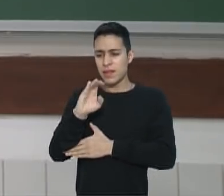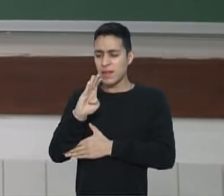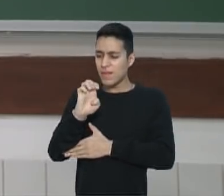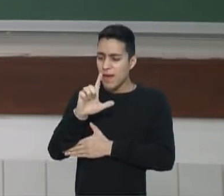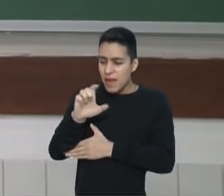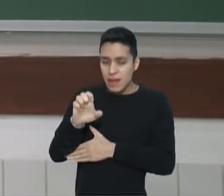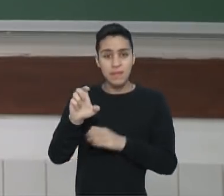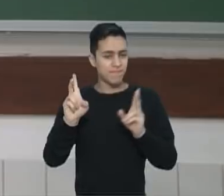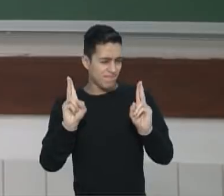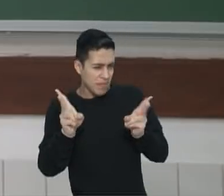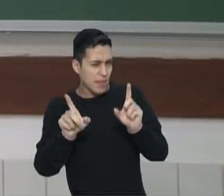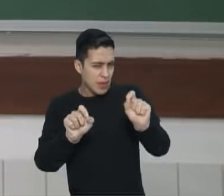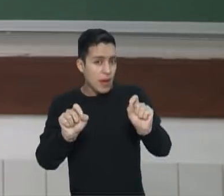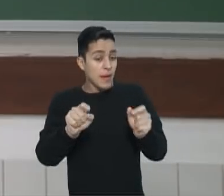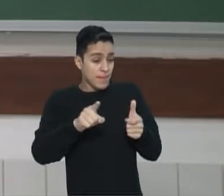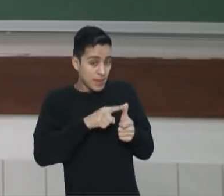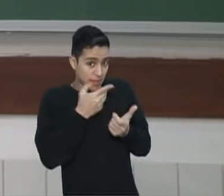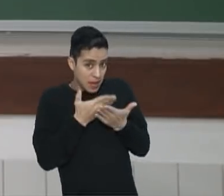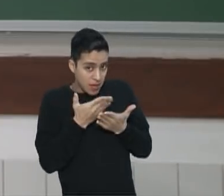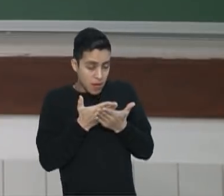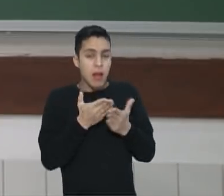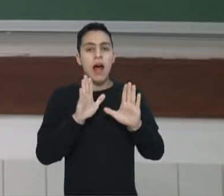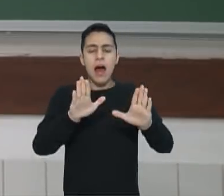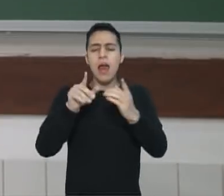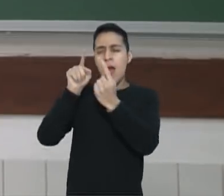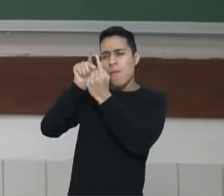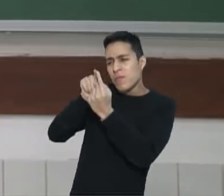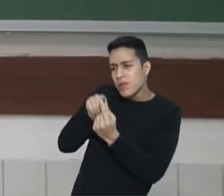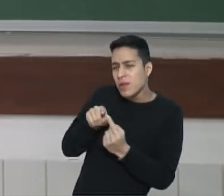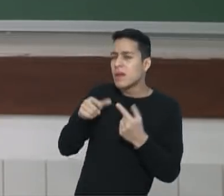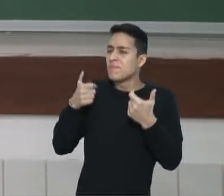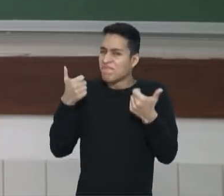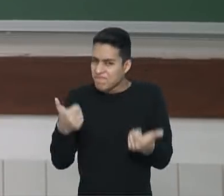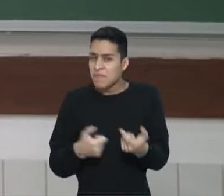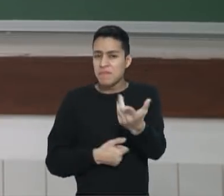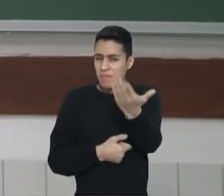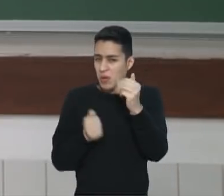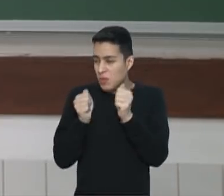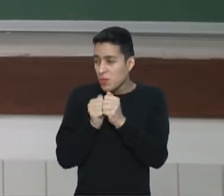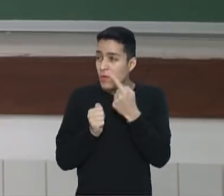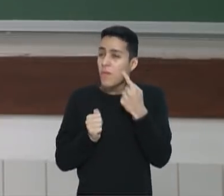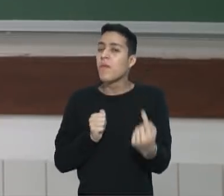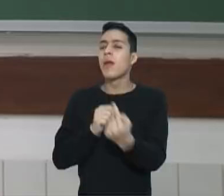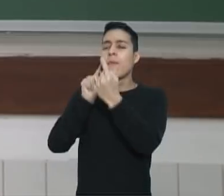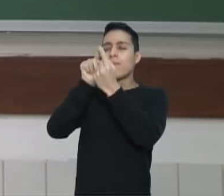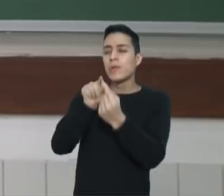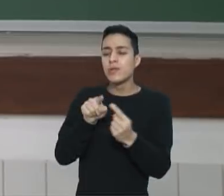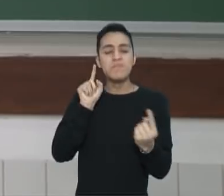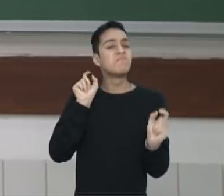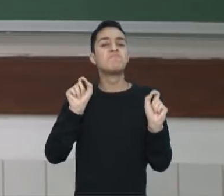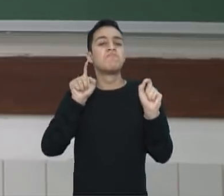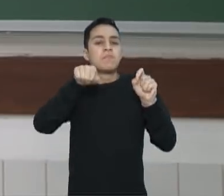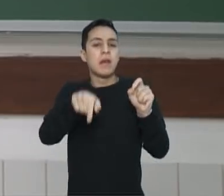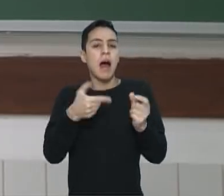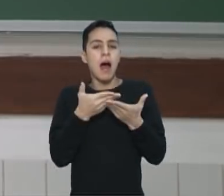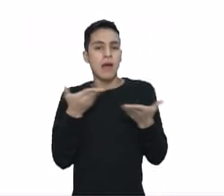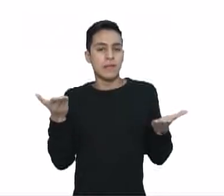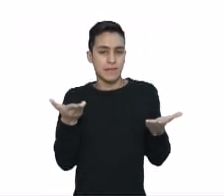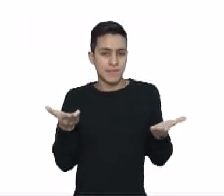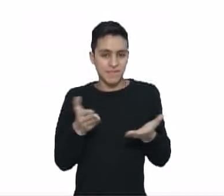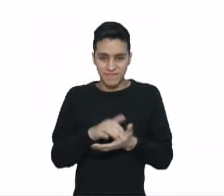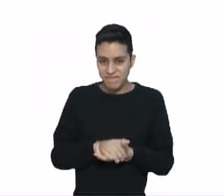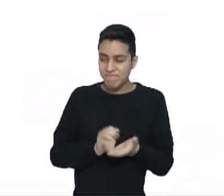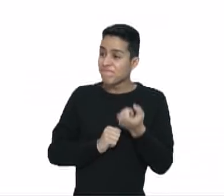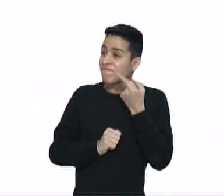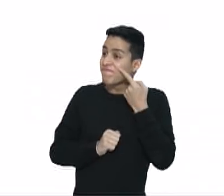gente inicia a aula, o importante é a gente ter os objetivos da aula de hoje. Então vamos ver quais são os nossos objetivos para a aula de hoje. Então a